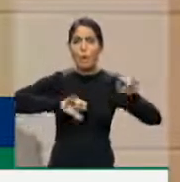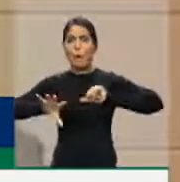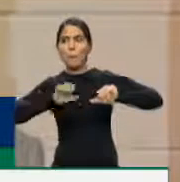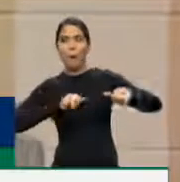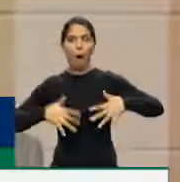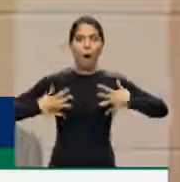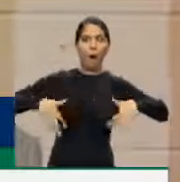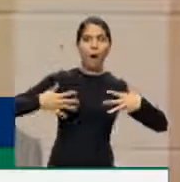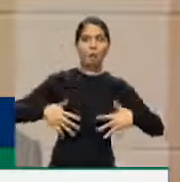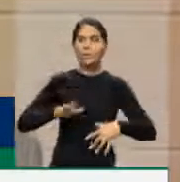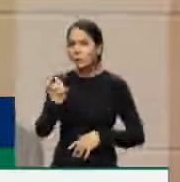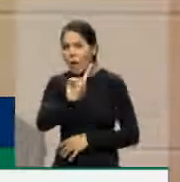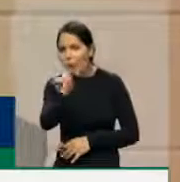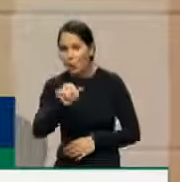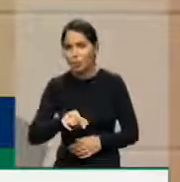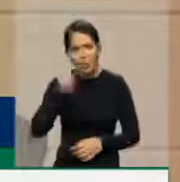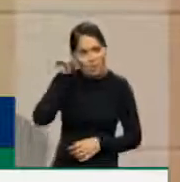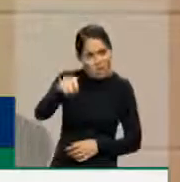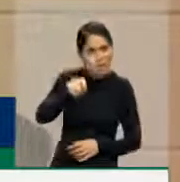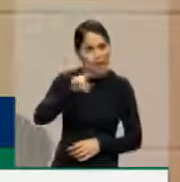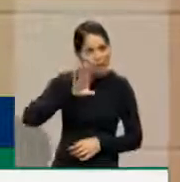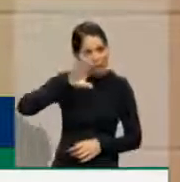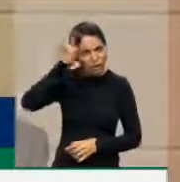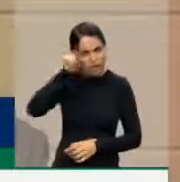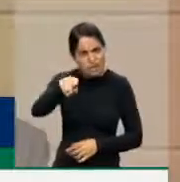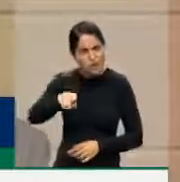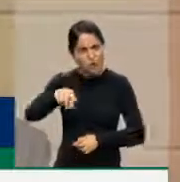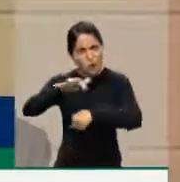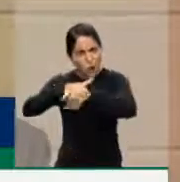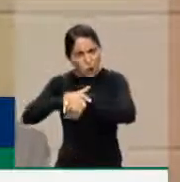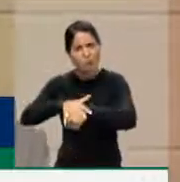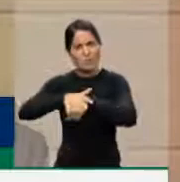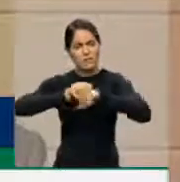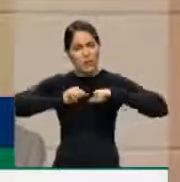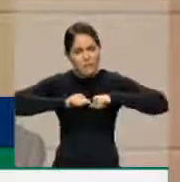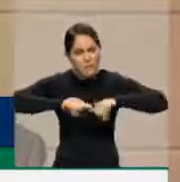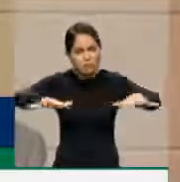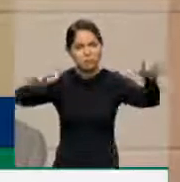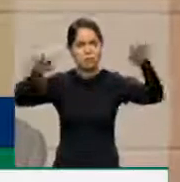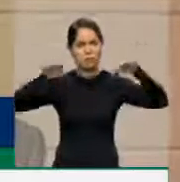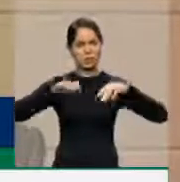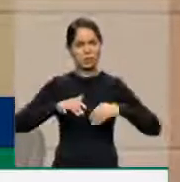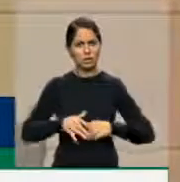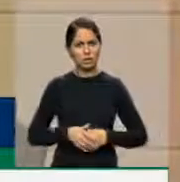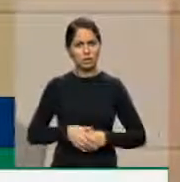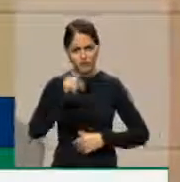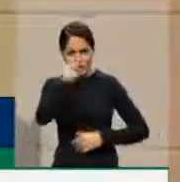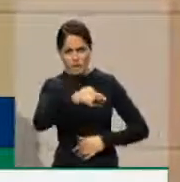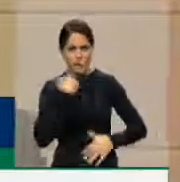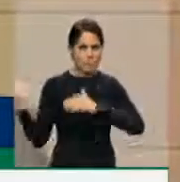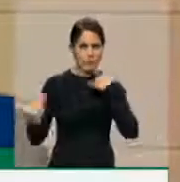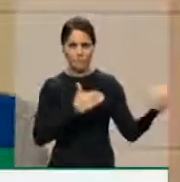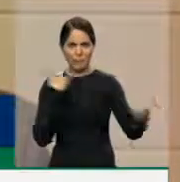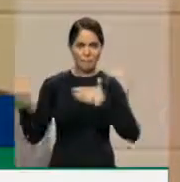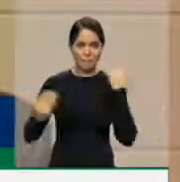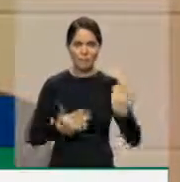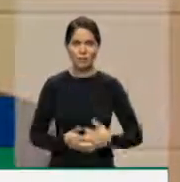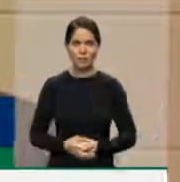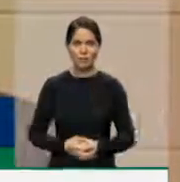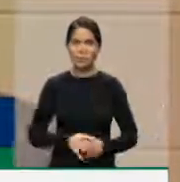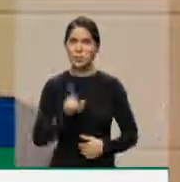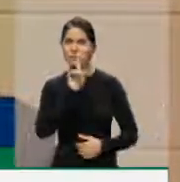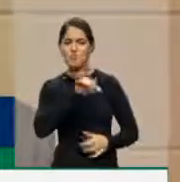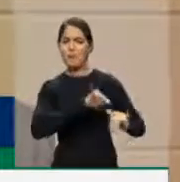politizou uma doença que ocorreu e que matou gente no mundo inteiro. E disse que a imprensa disseminou o pânico entre